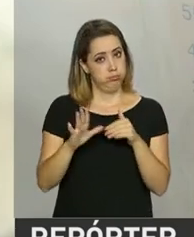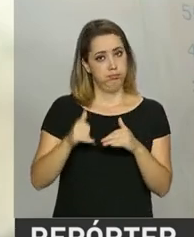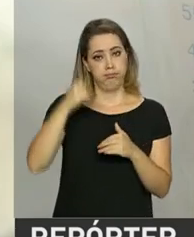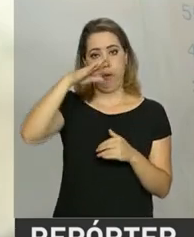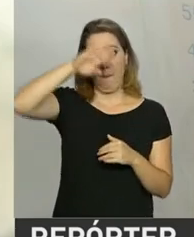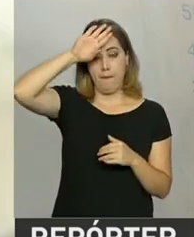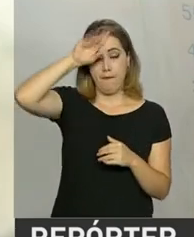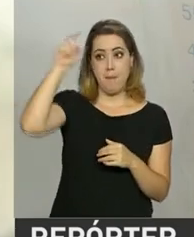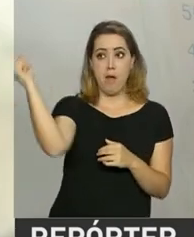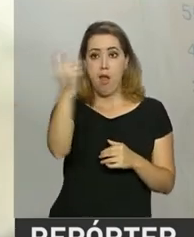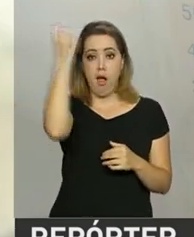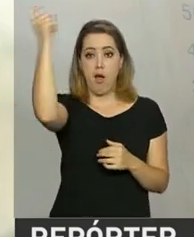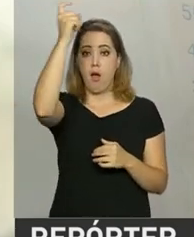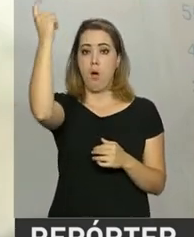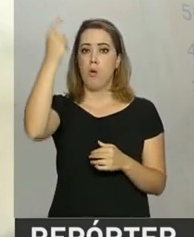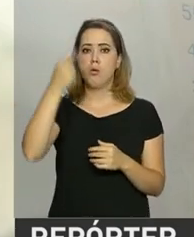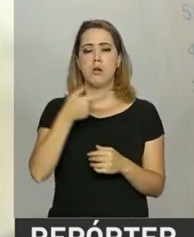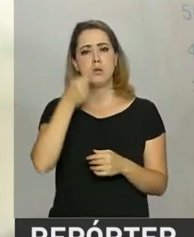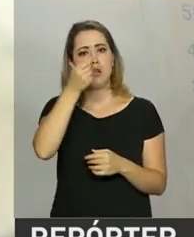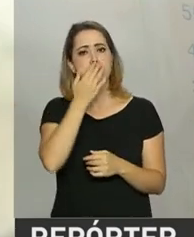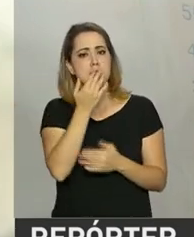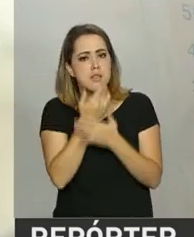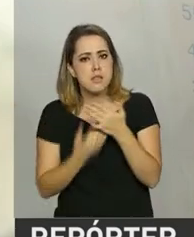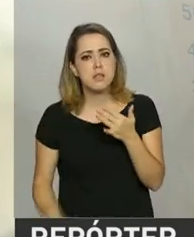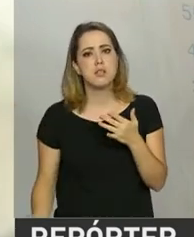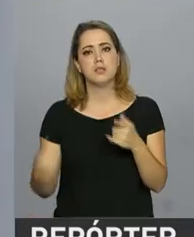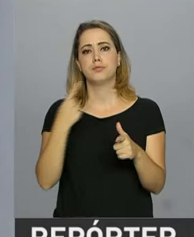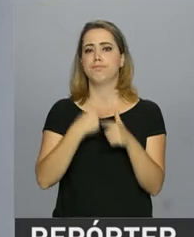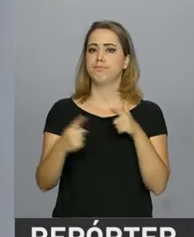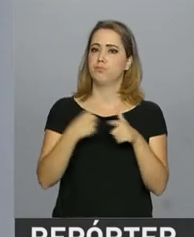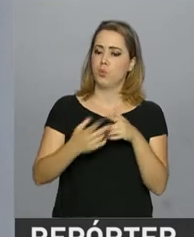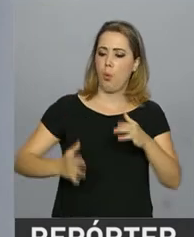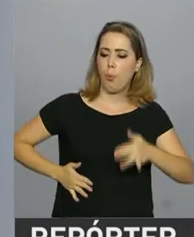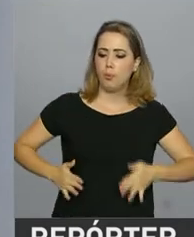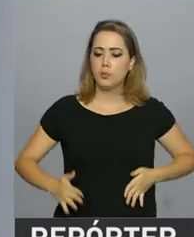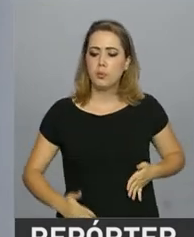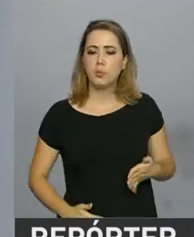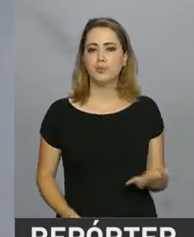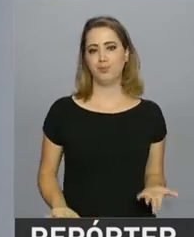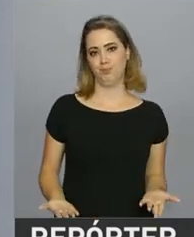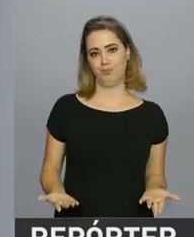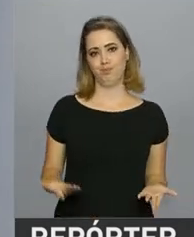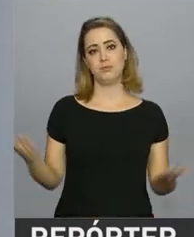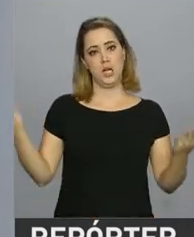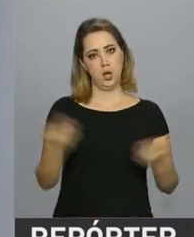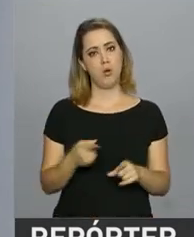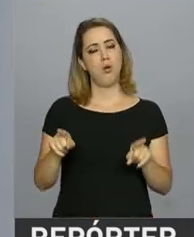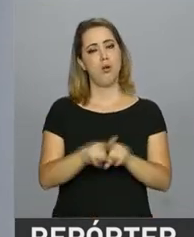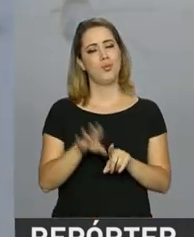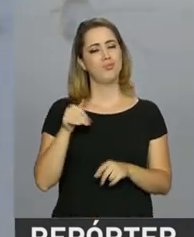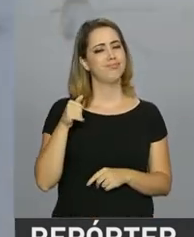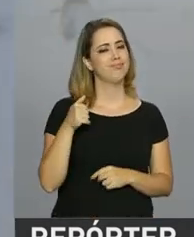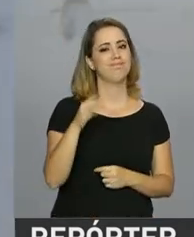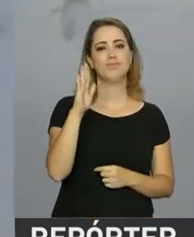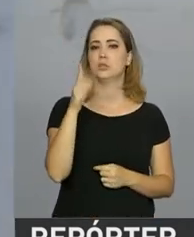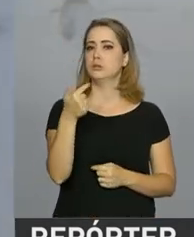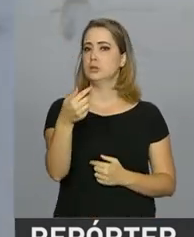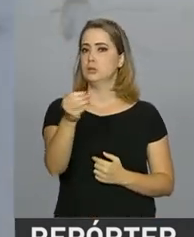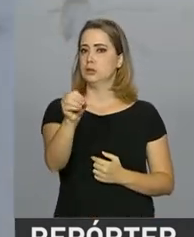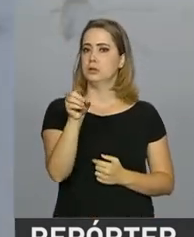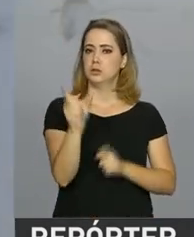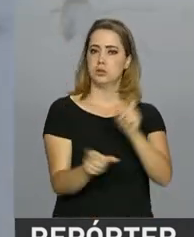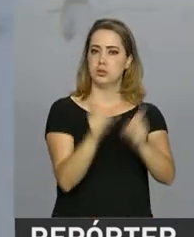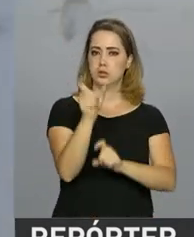alta hemorragia e insuficiência nos órgãos até o momento foram confirmados 70 casos da